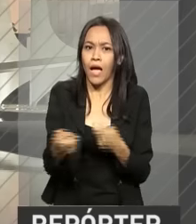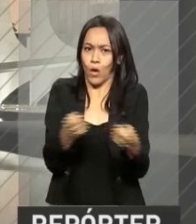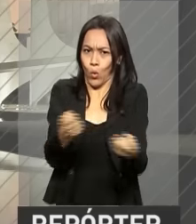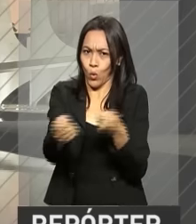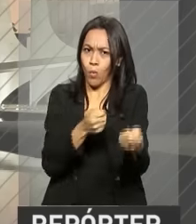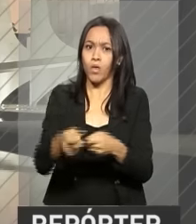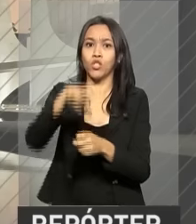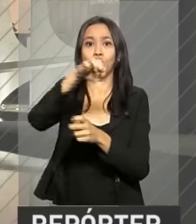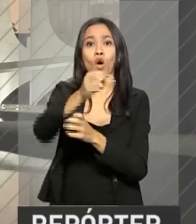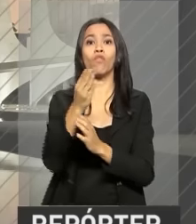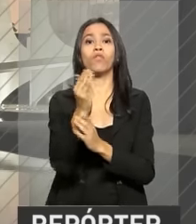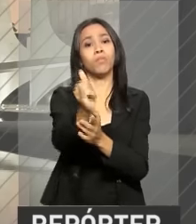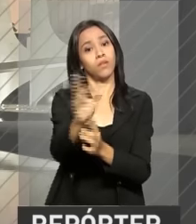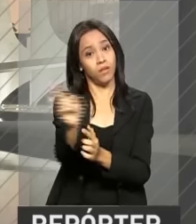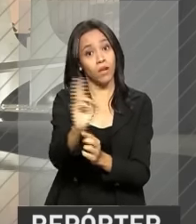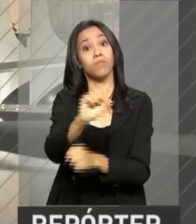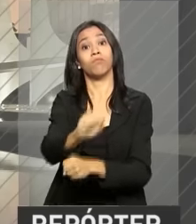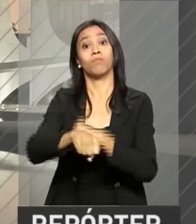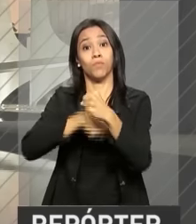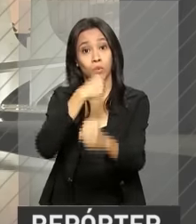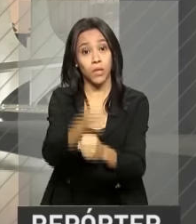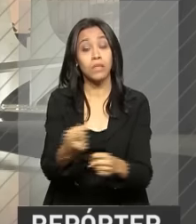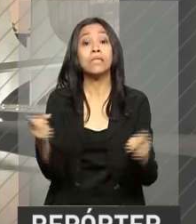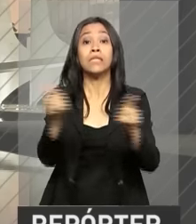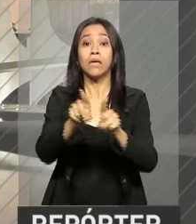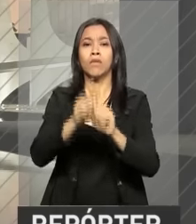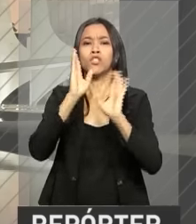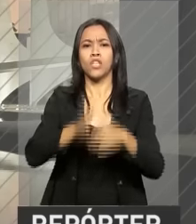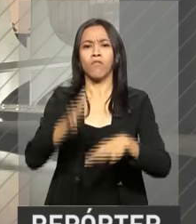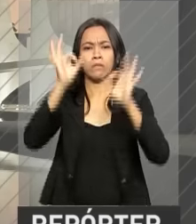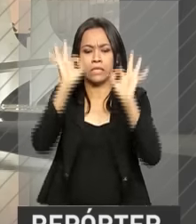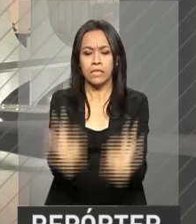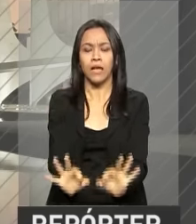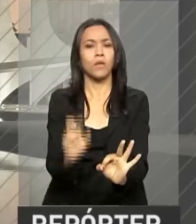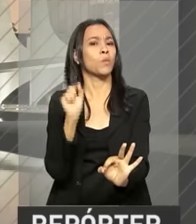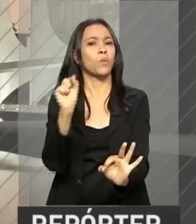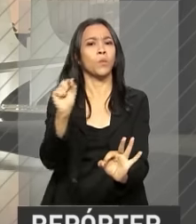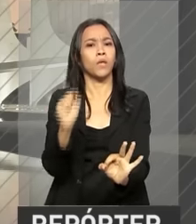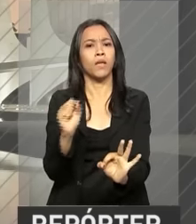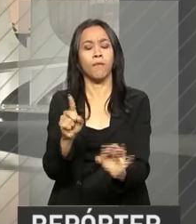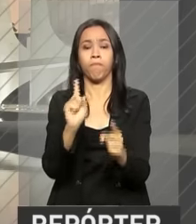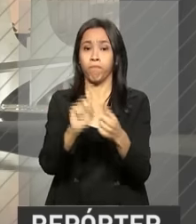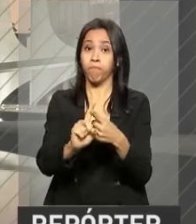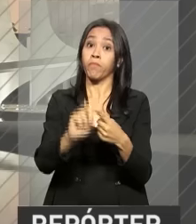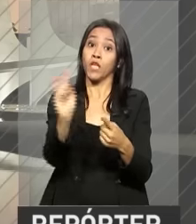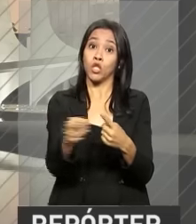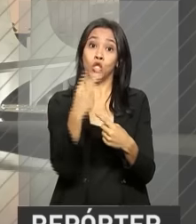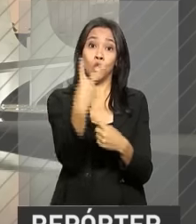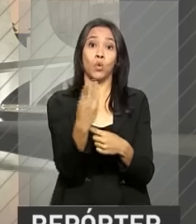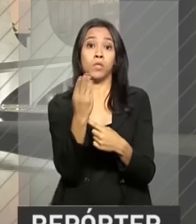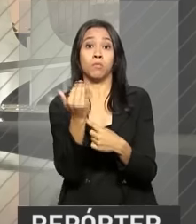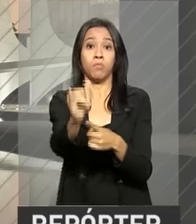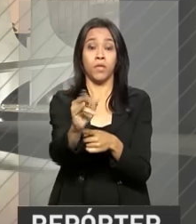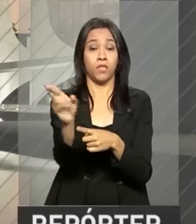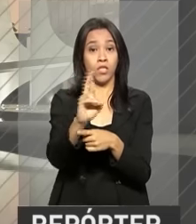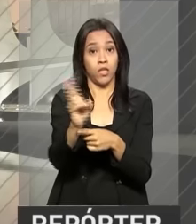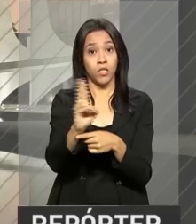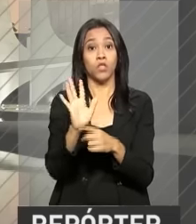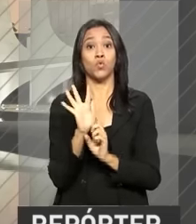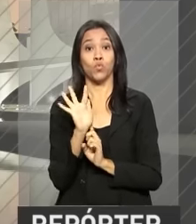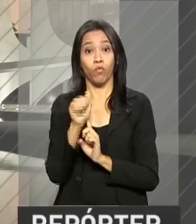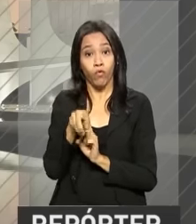de r9 bilhões de reais por ano também foi definida a extinção e o resgate de R 2 bilhões deais do fundo